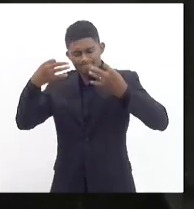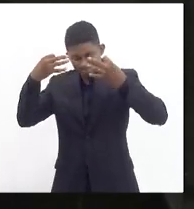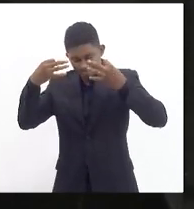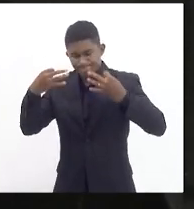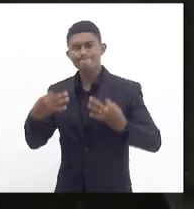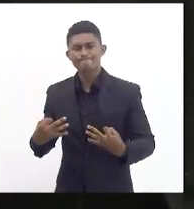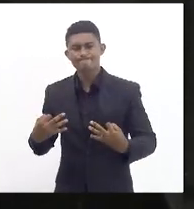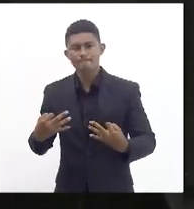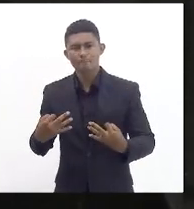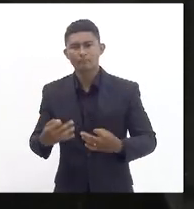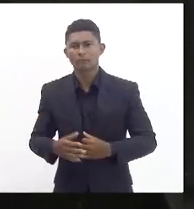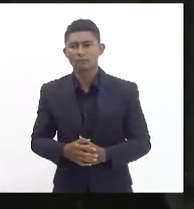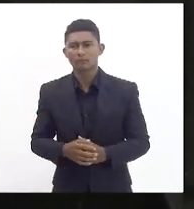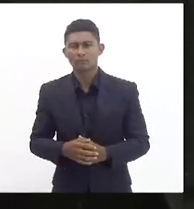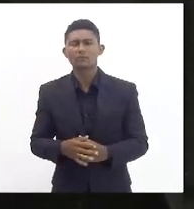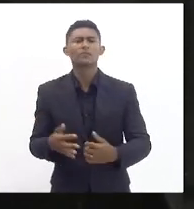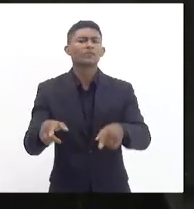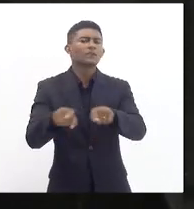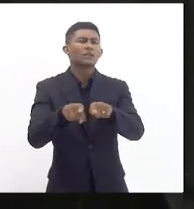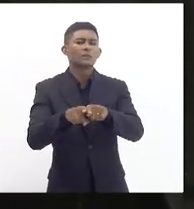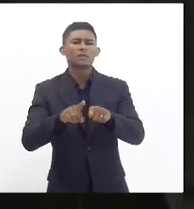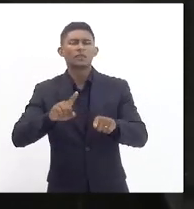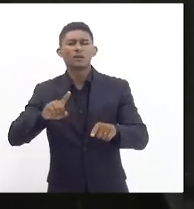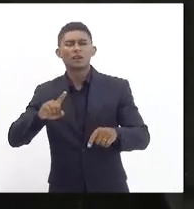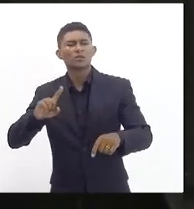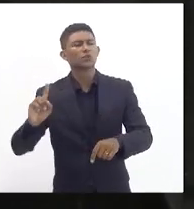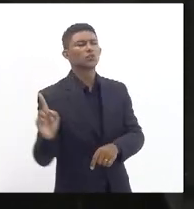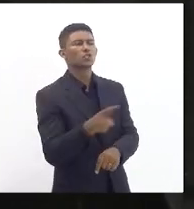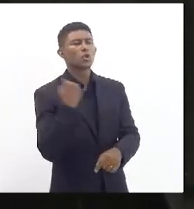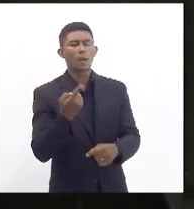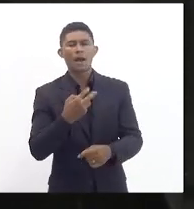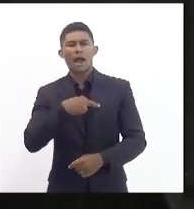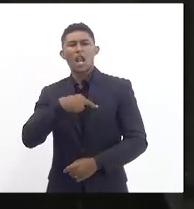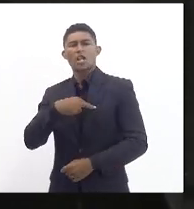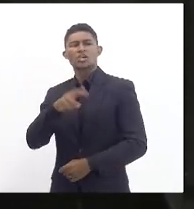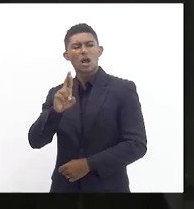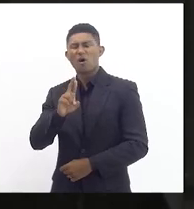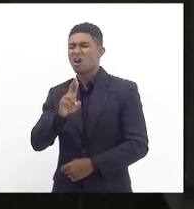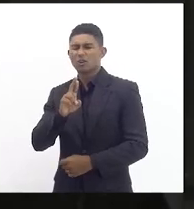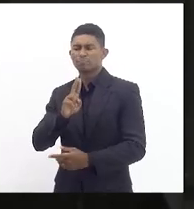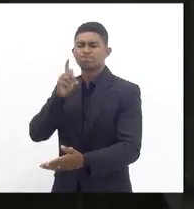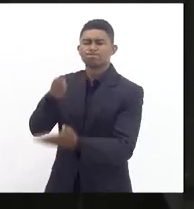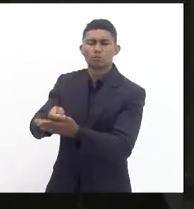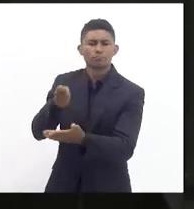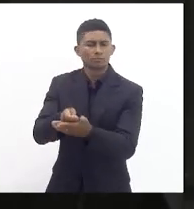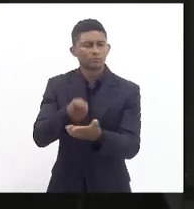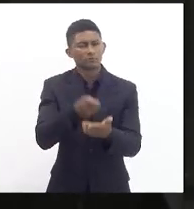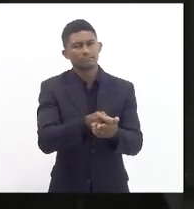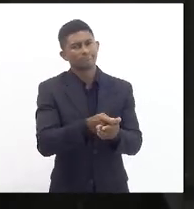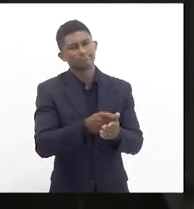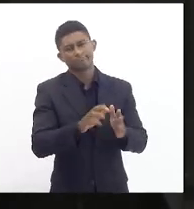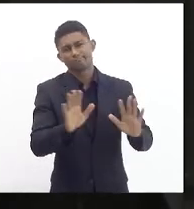desplante de querer impor nenhuma religião sobre outra.